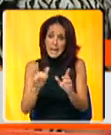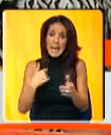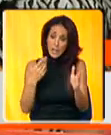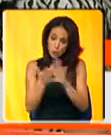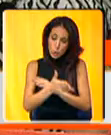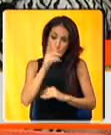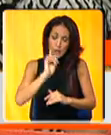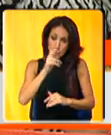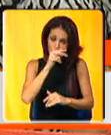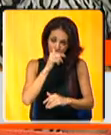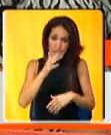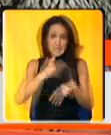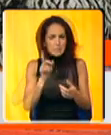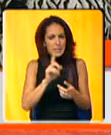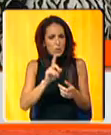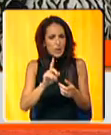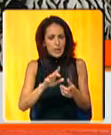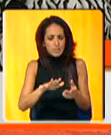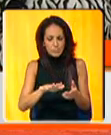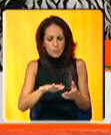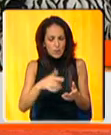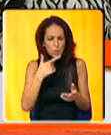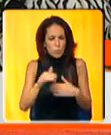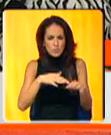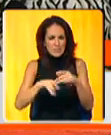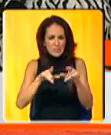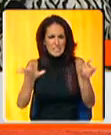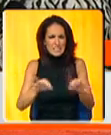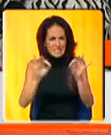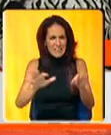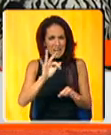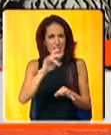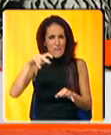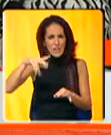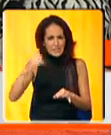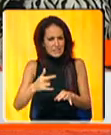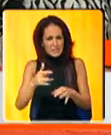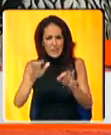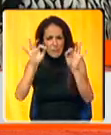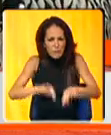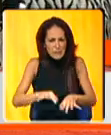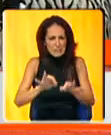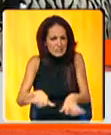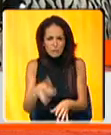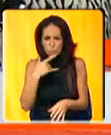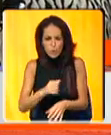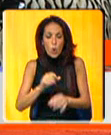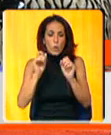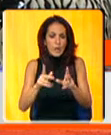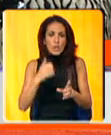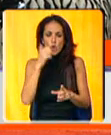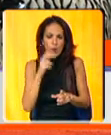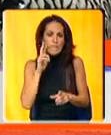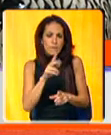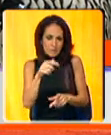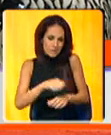minha namorada. E vai sair como vai sua namorada? Vai sair com a minha namorada. Não posso fazer isto à Fanny de acabar tudo. Por mais que, é assim, há situações que